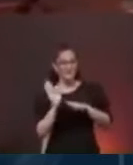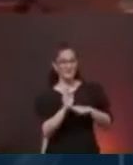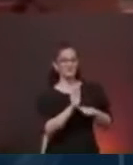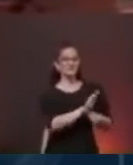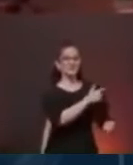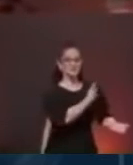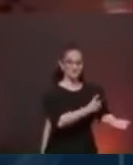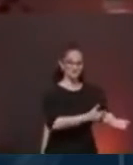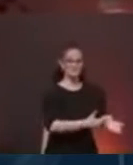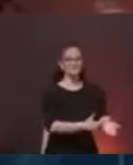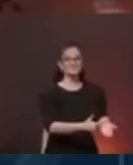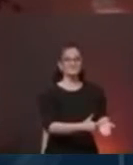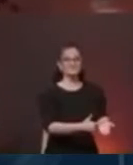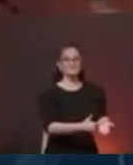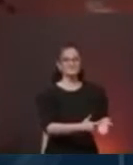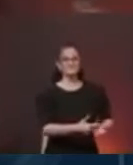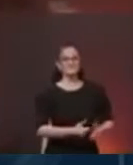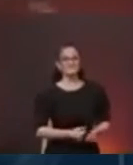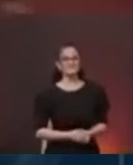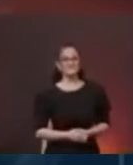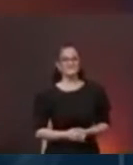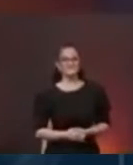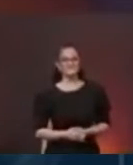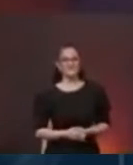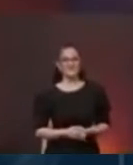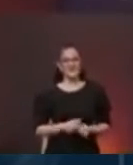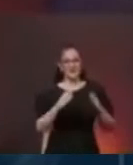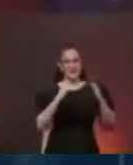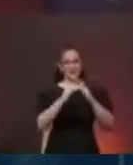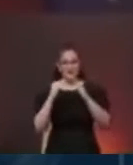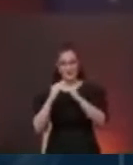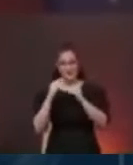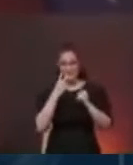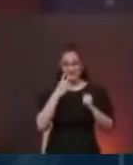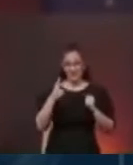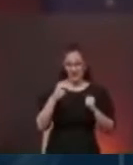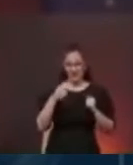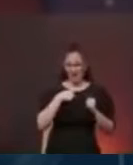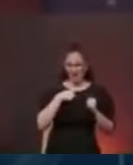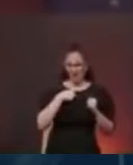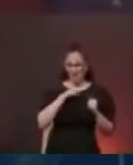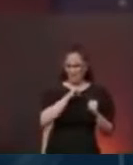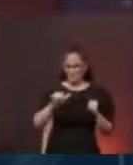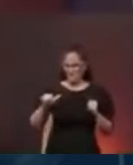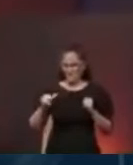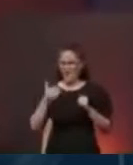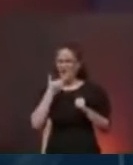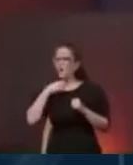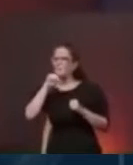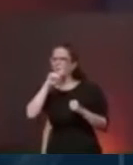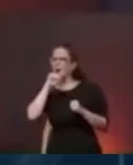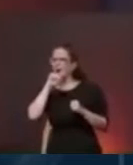Se o vizinho visse a gente fazendo alguma coisa, vou falar com o seu? E como é que você falava? Fala não, não.